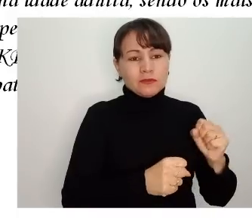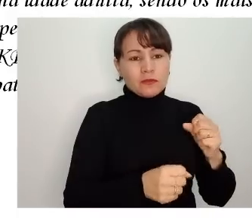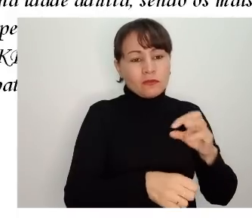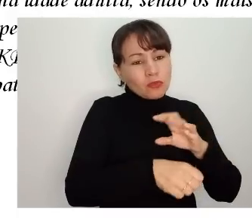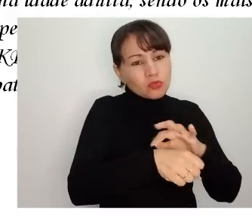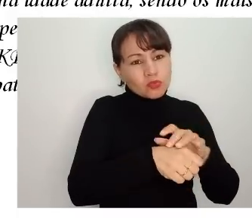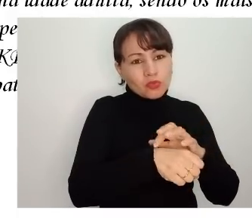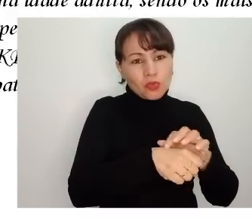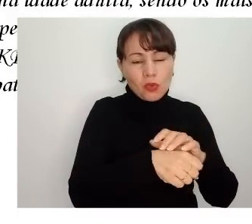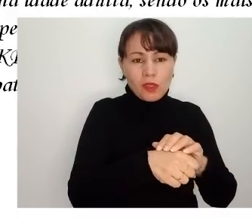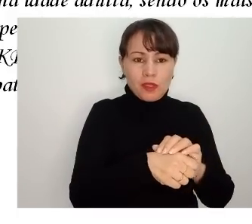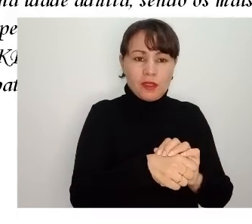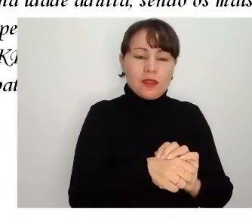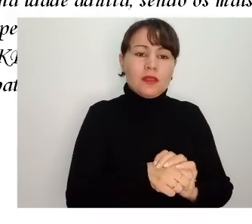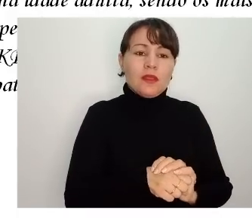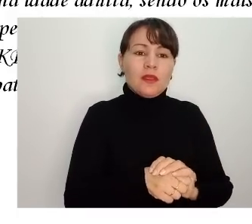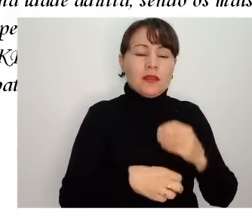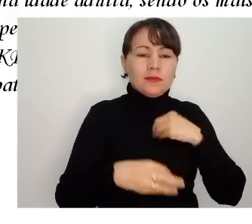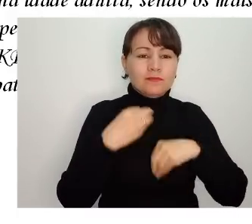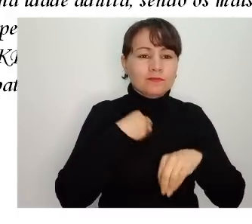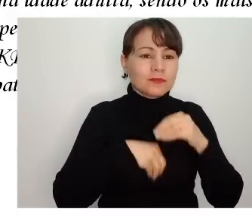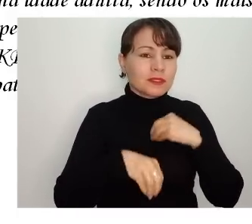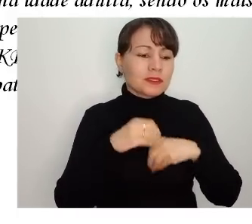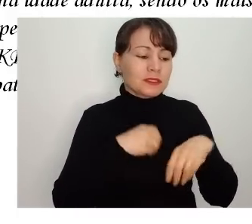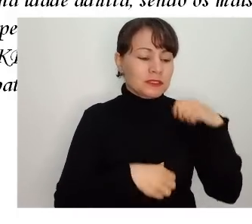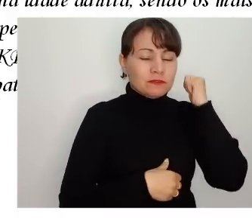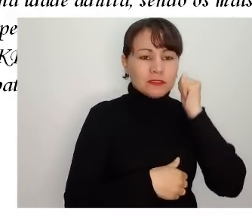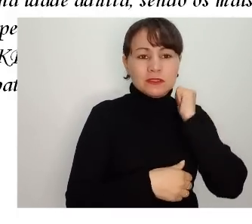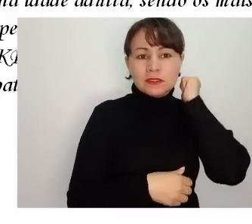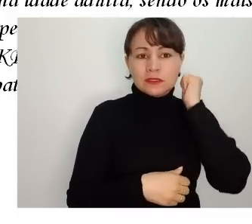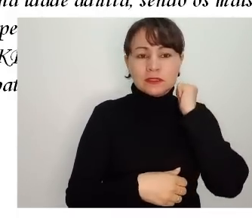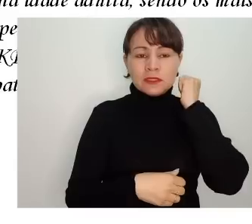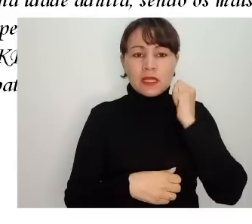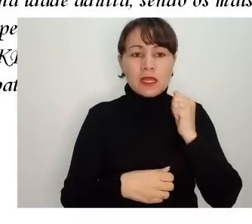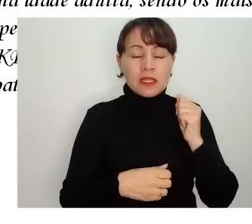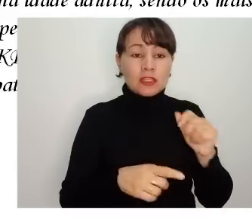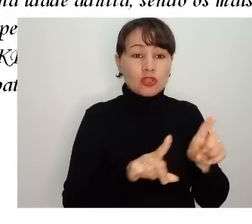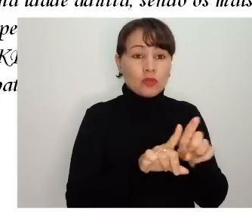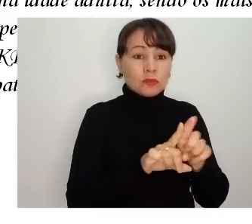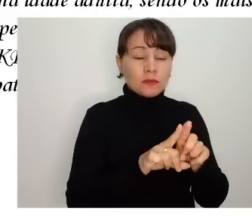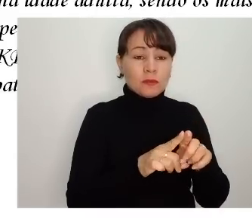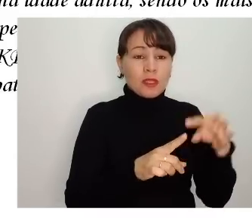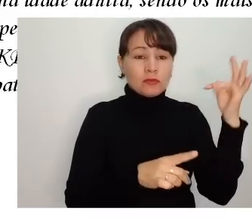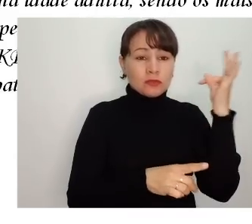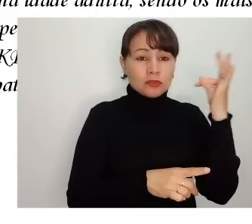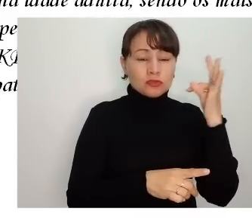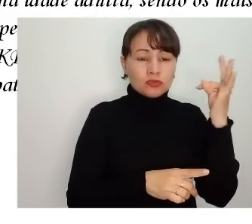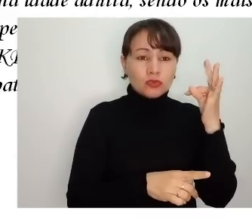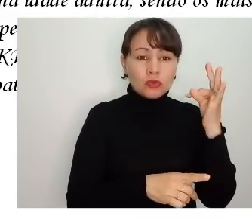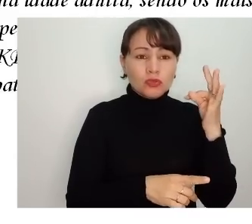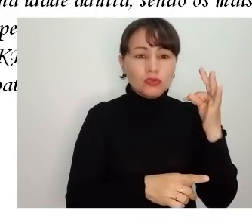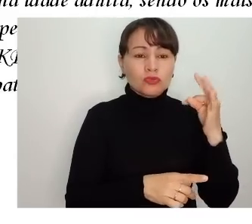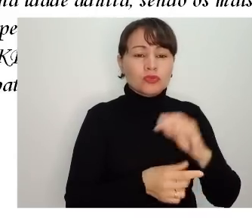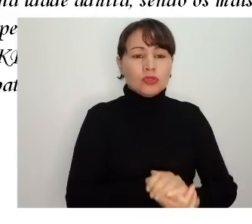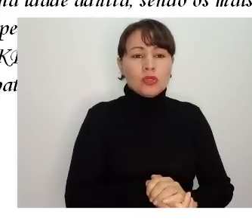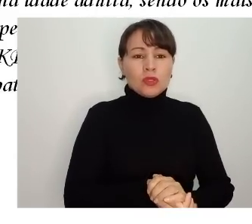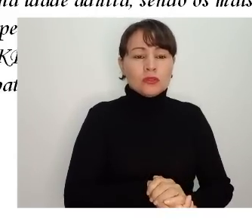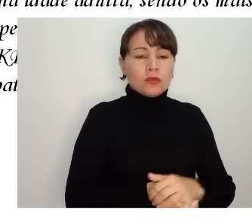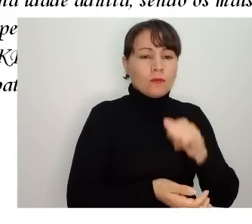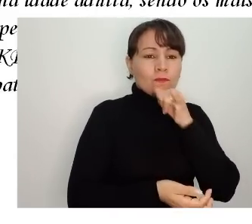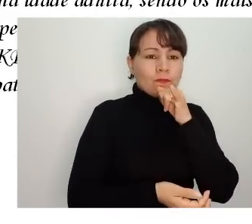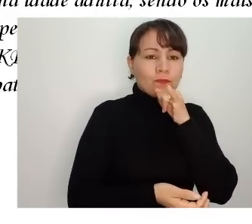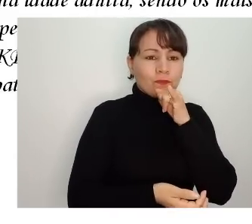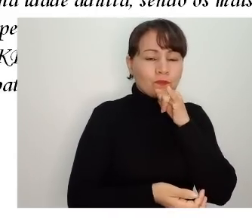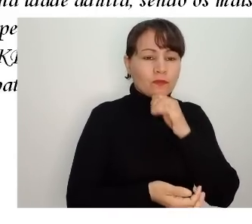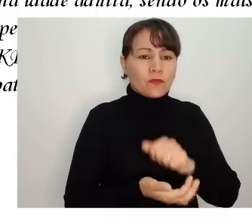desde doenças como bipolaridade, depressivas, ansiedade, assim como transtornos disruptivos,